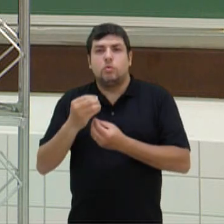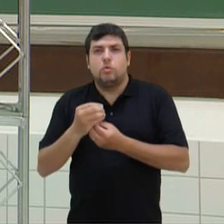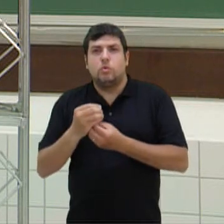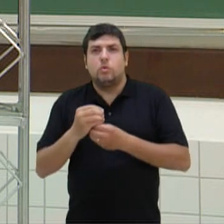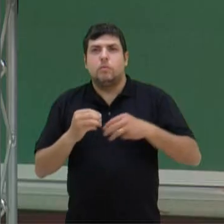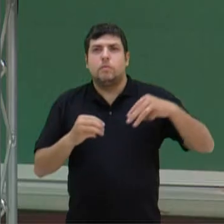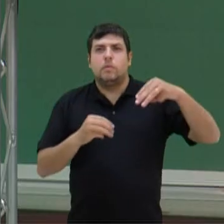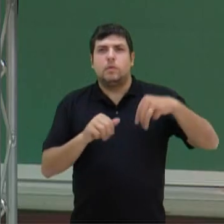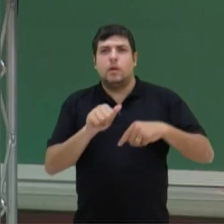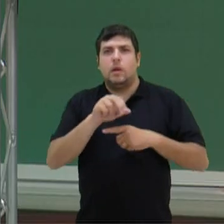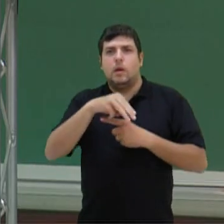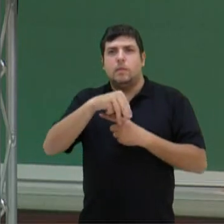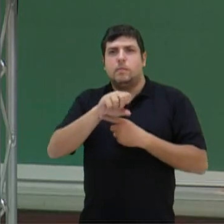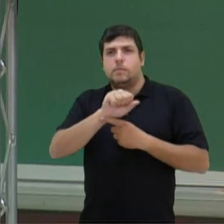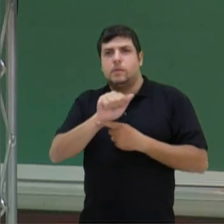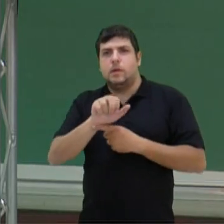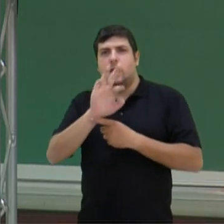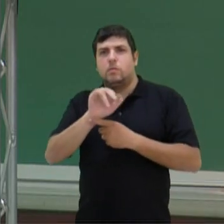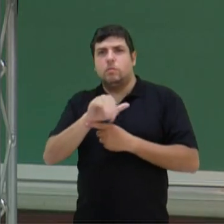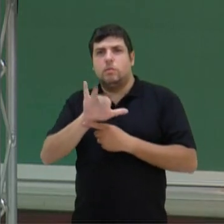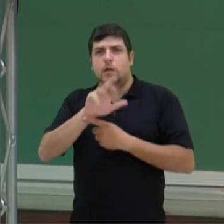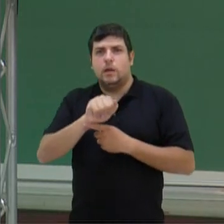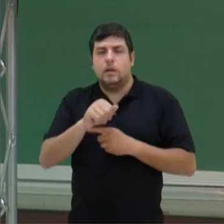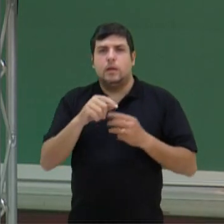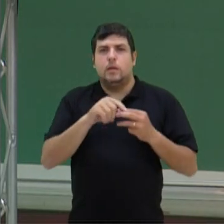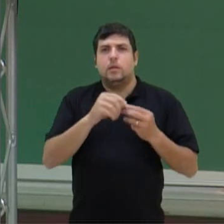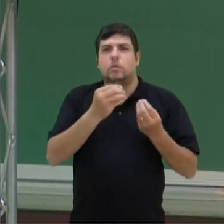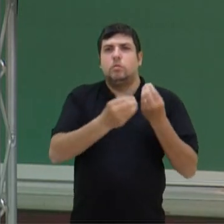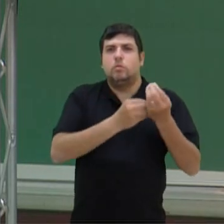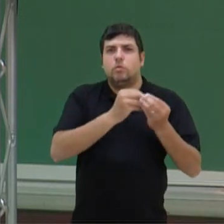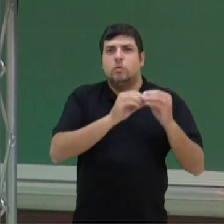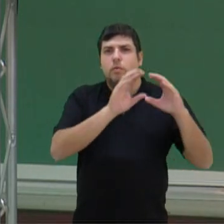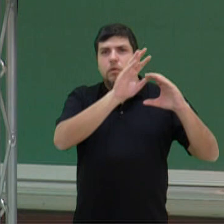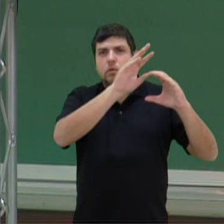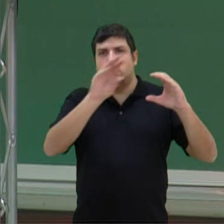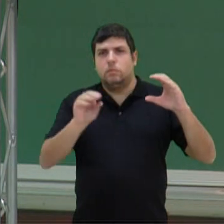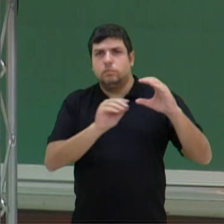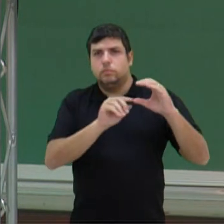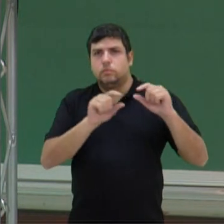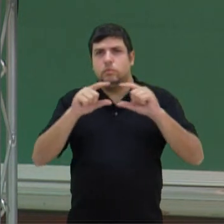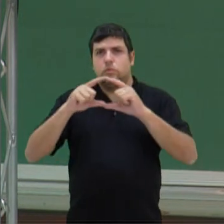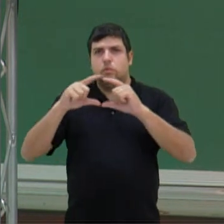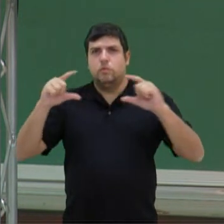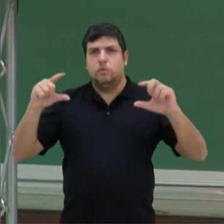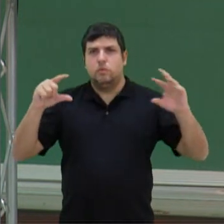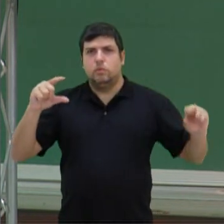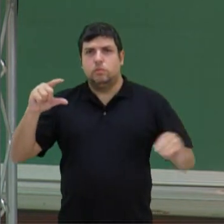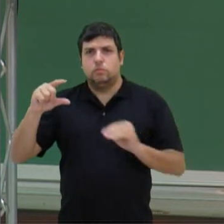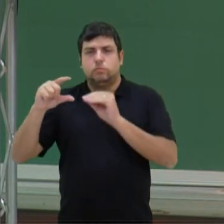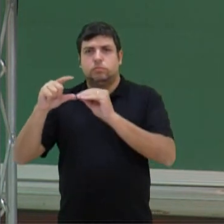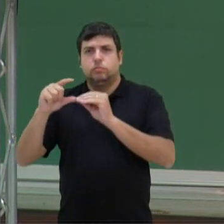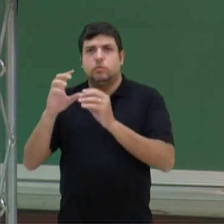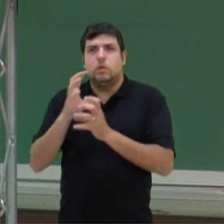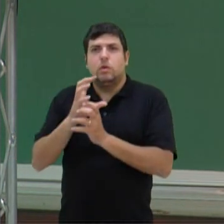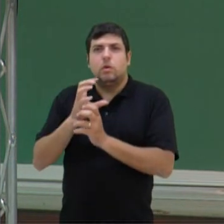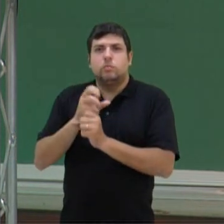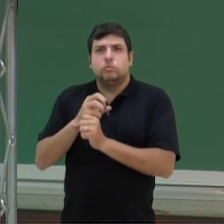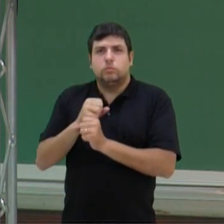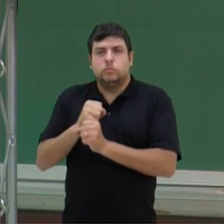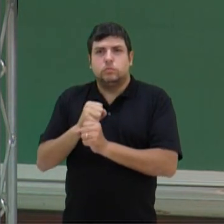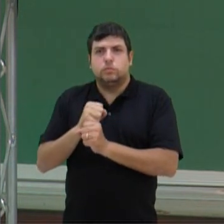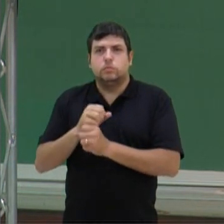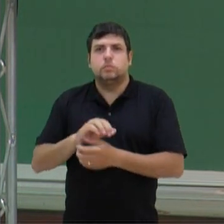desse elemento pela quantidade de átomos que está lá na fórmula e, em seguida, fazer a soma desses resultados,